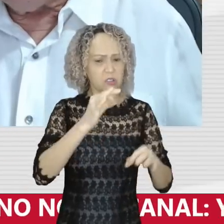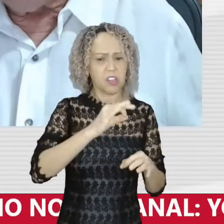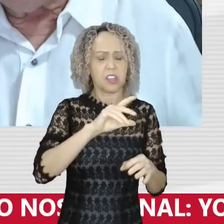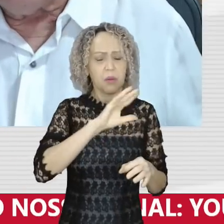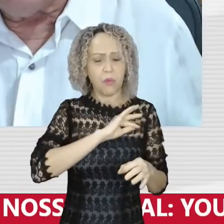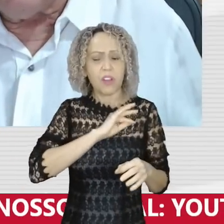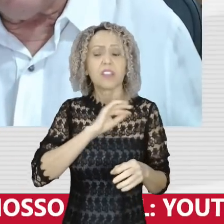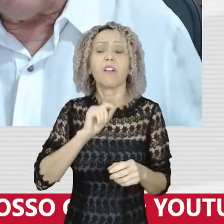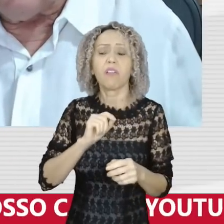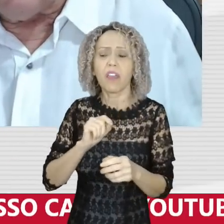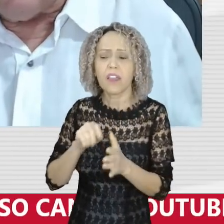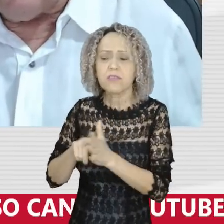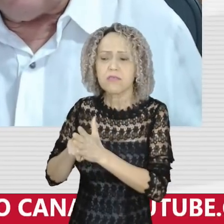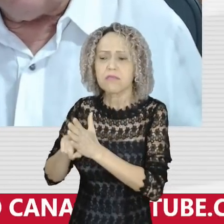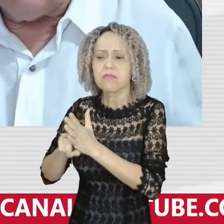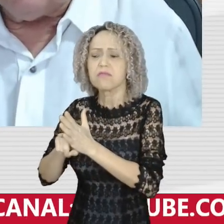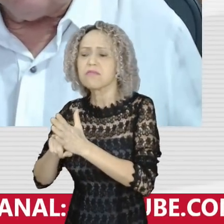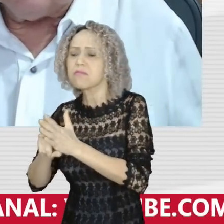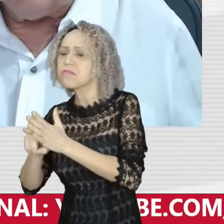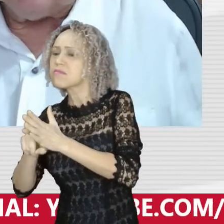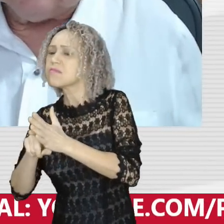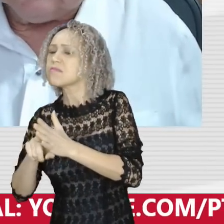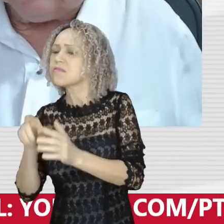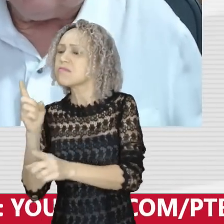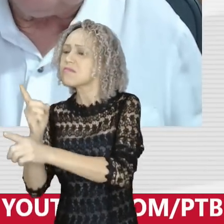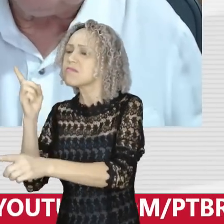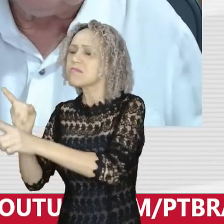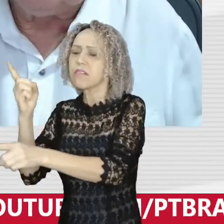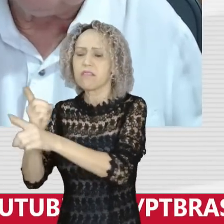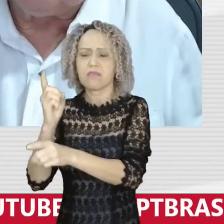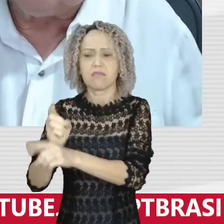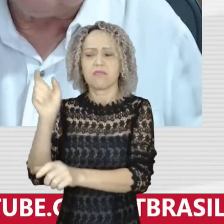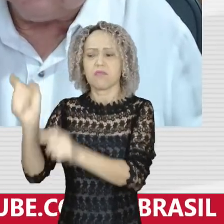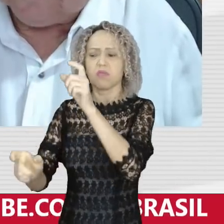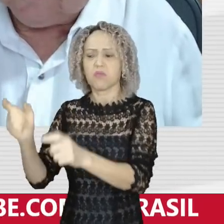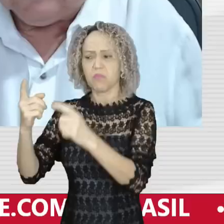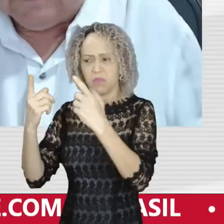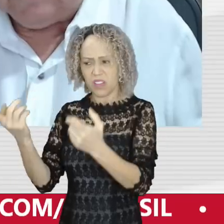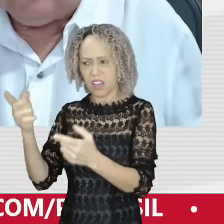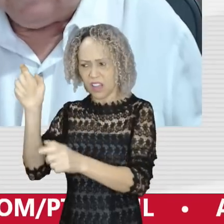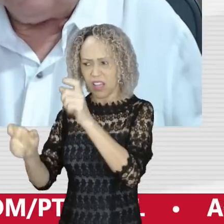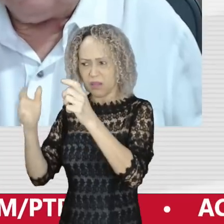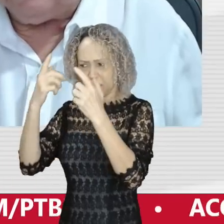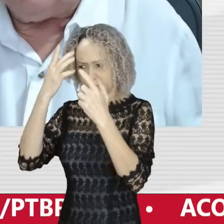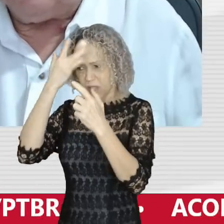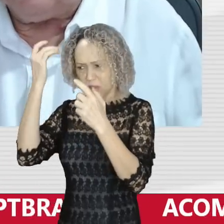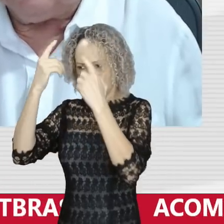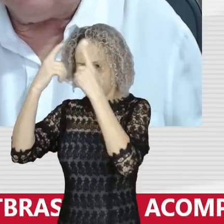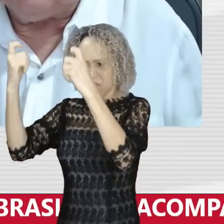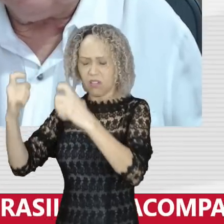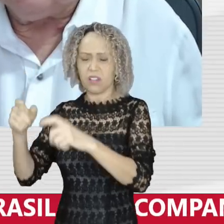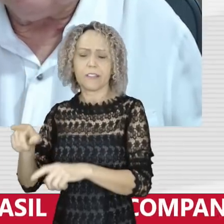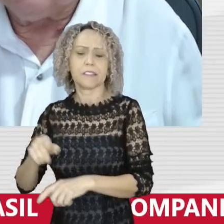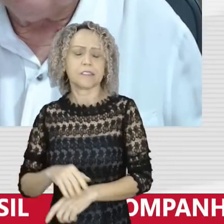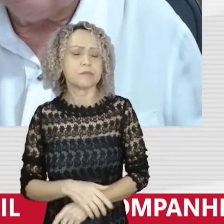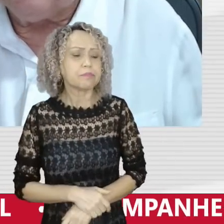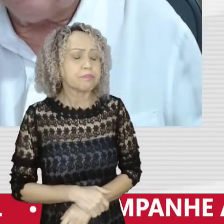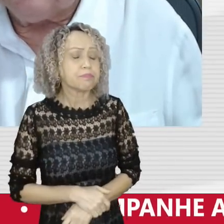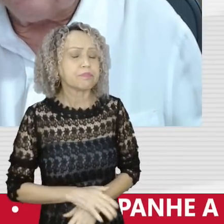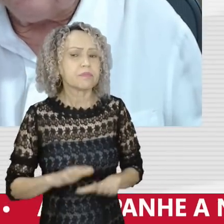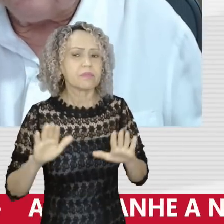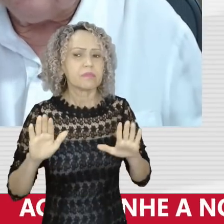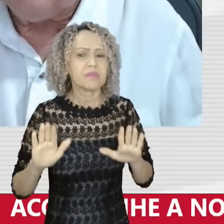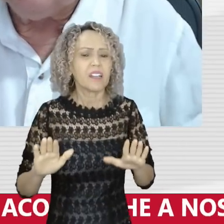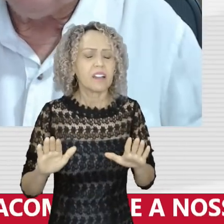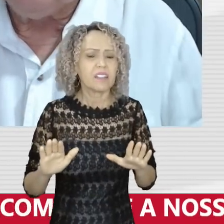a violência na política, todo tipo de violência, nós já passamos por uma ditadura, né, nosso país... Mas me parece que,